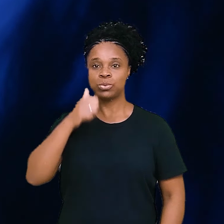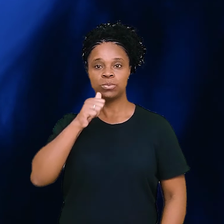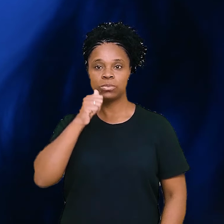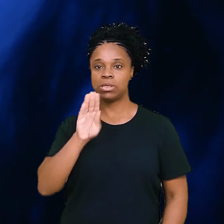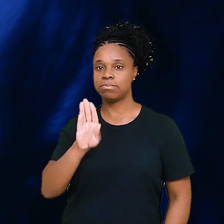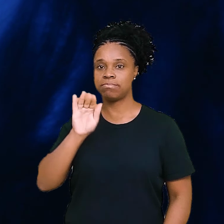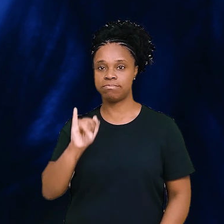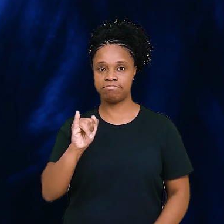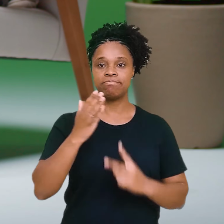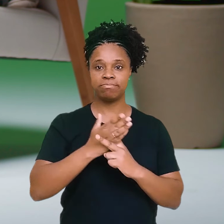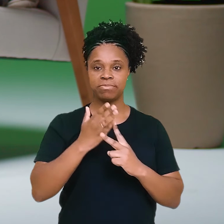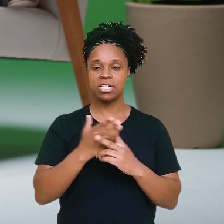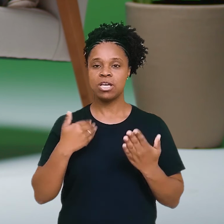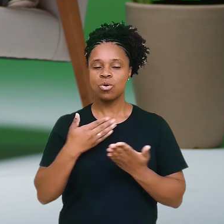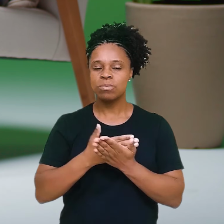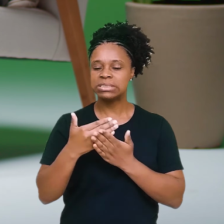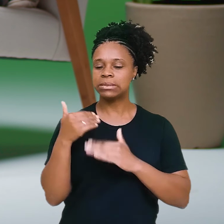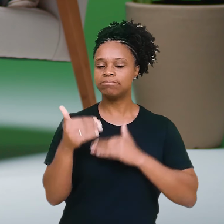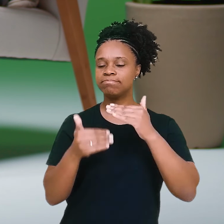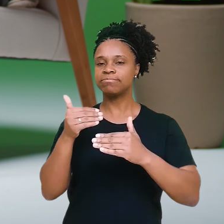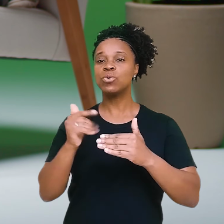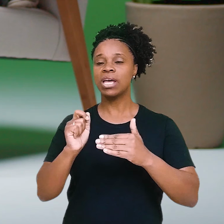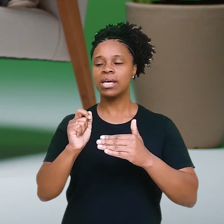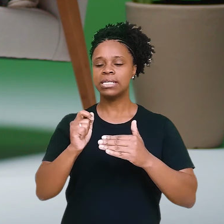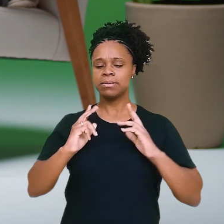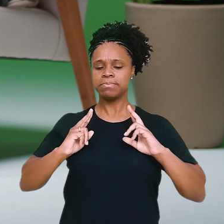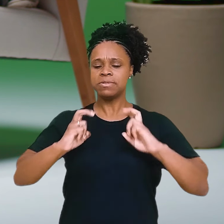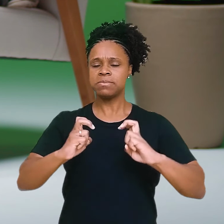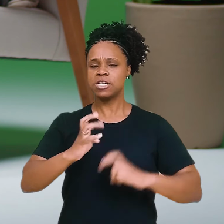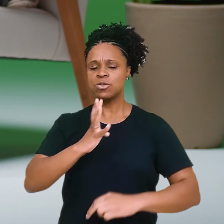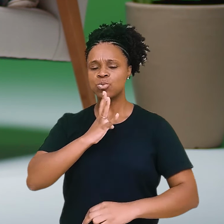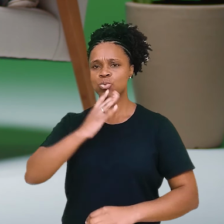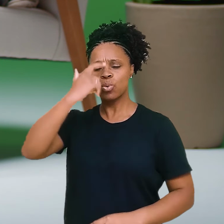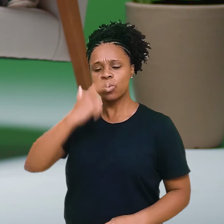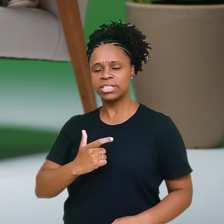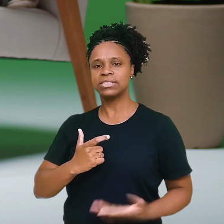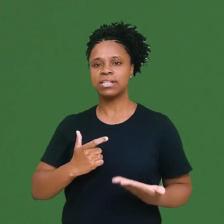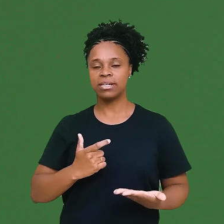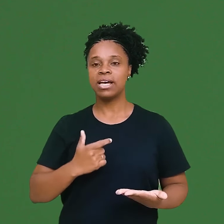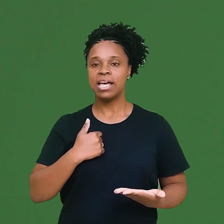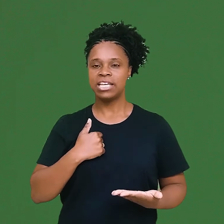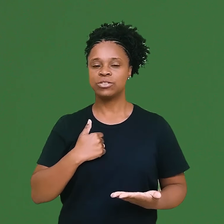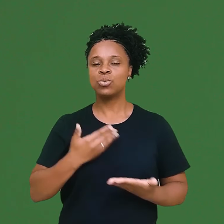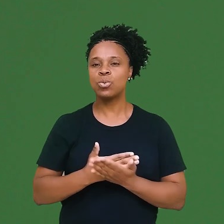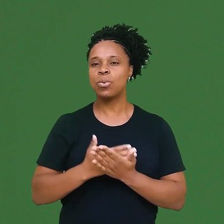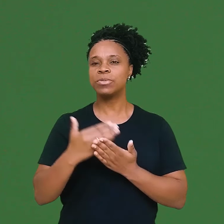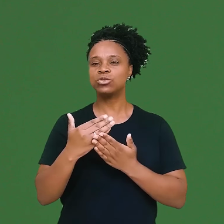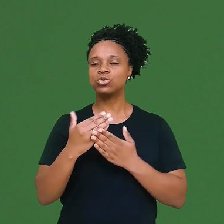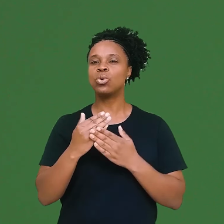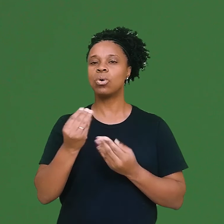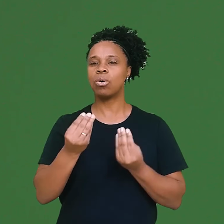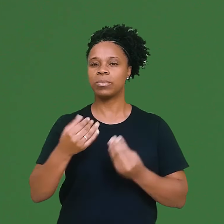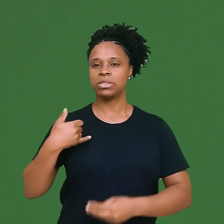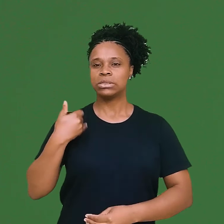Enquanto mulher bissexual, foi realmente um processo de autoconhecimento e autodescoberta, assim. Tanto que eu acho que isso veio